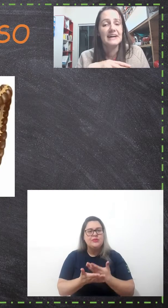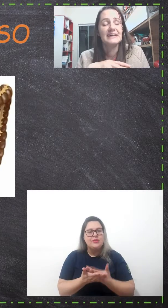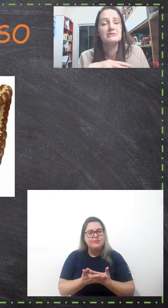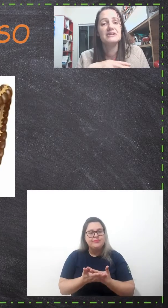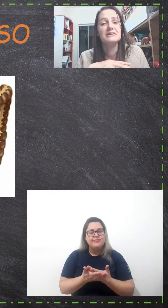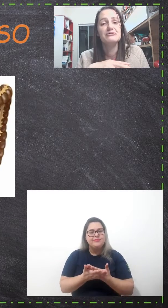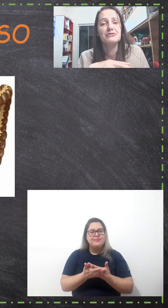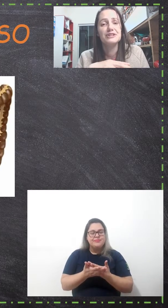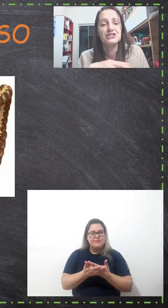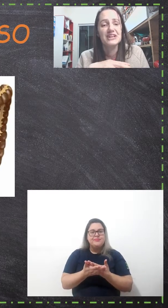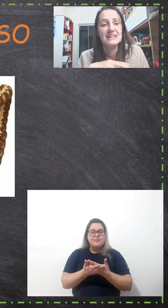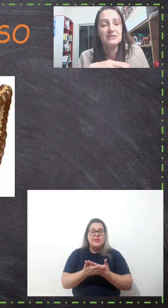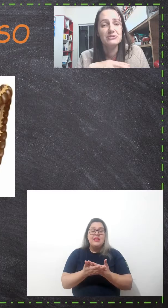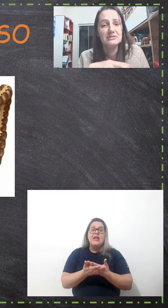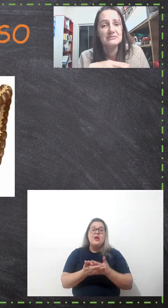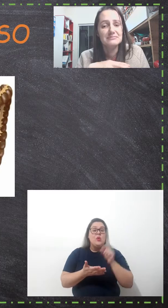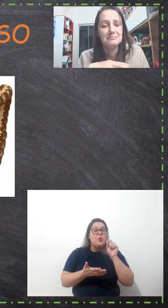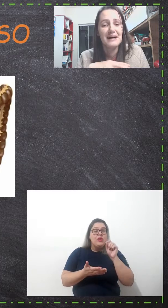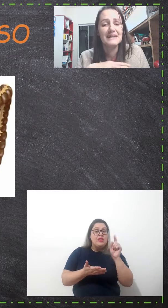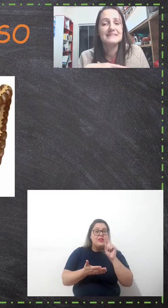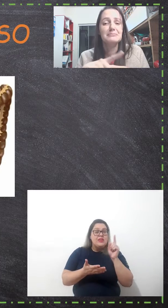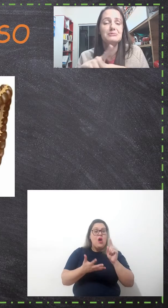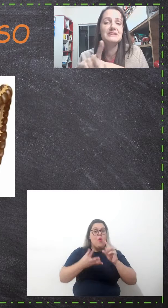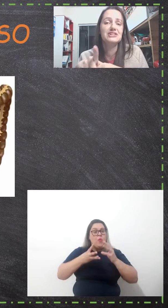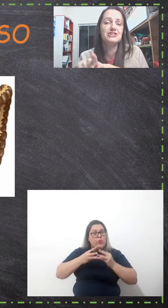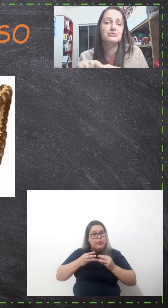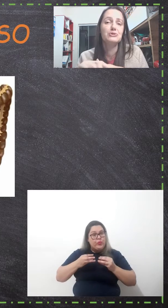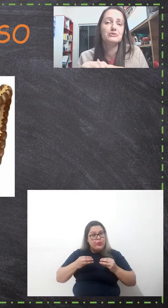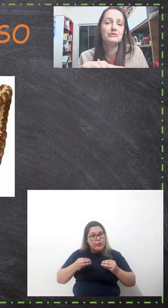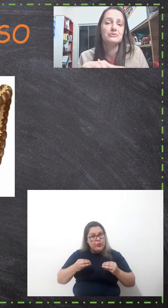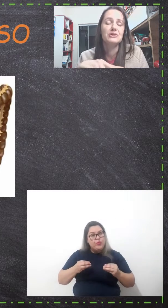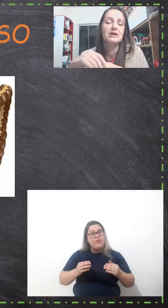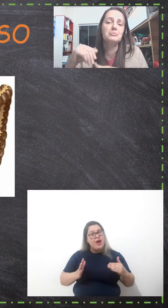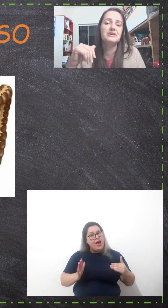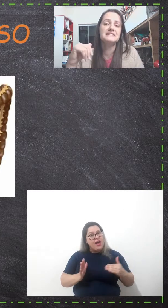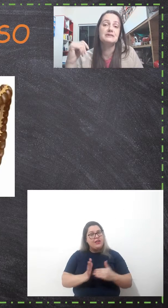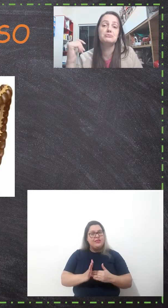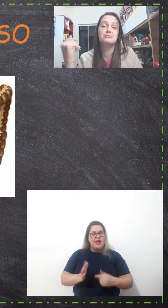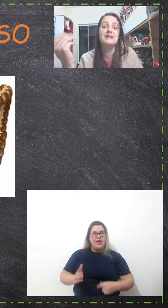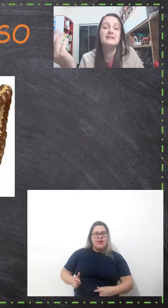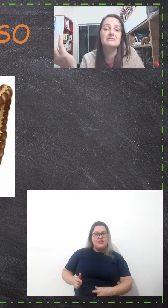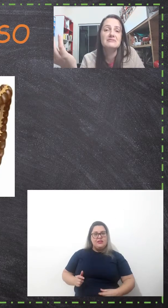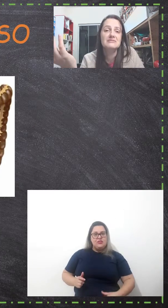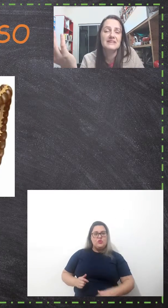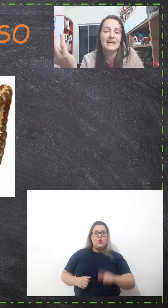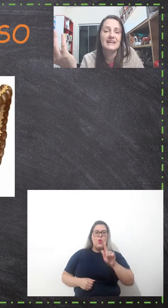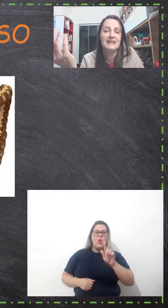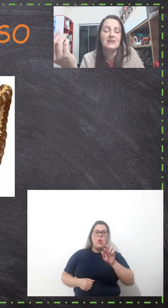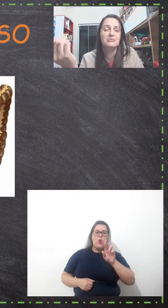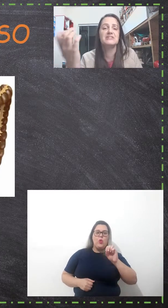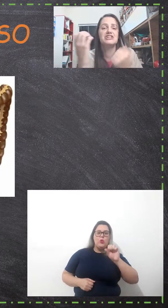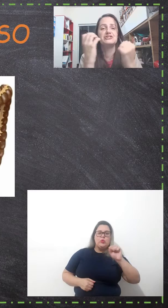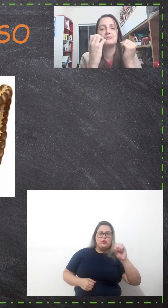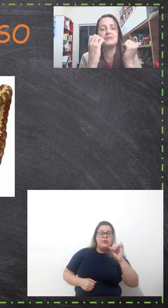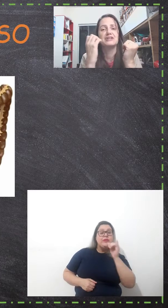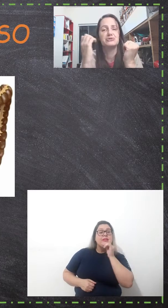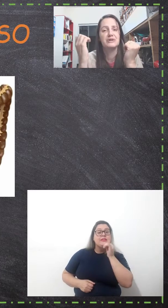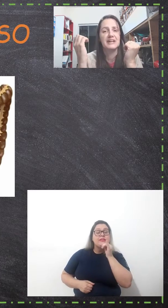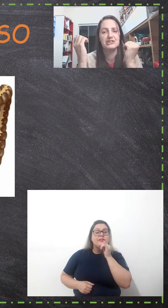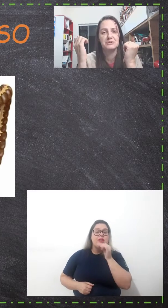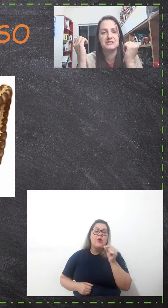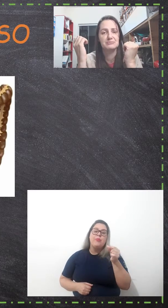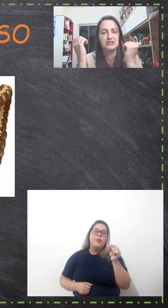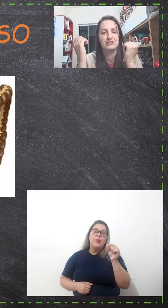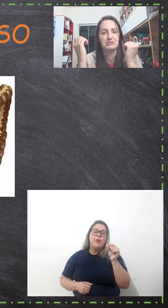aí, aquilo que não foi digerido passa pelo intestino grosso. Por exemplo, o milho, né? Quando a gente come um